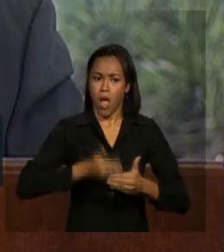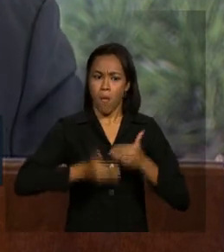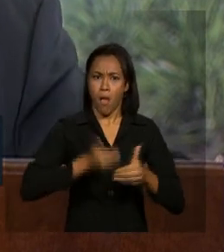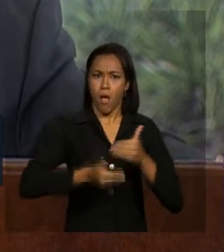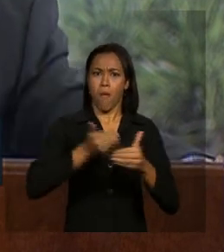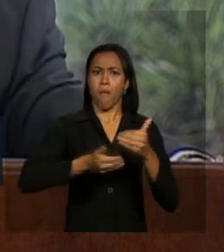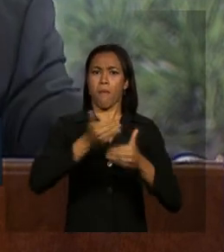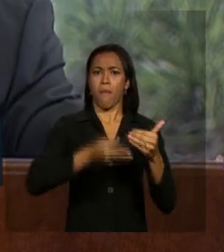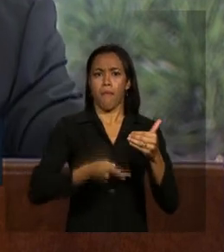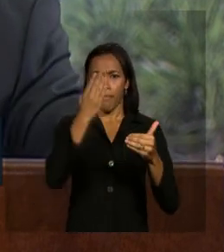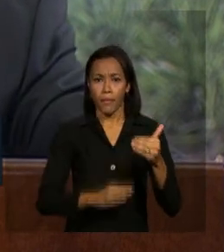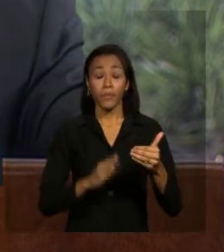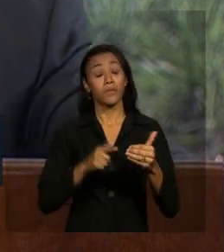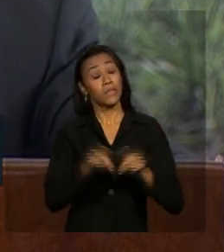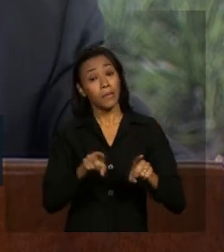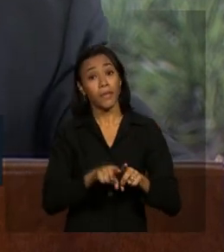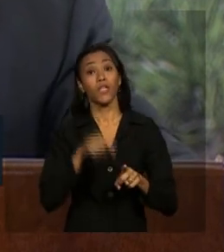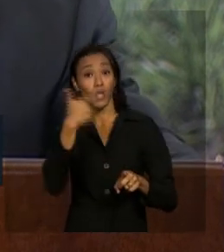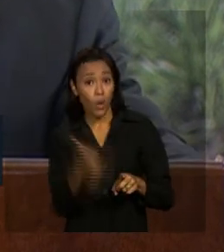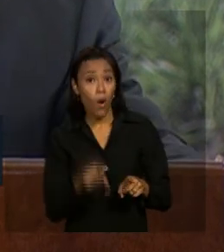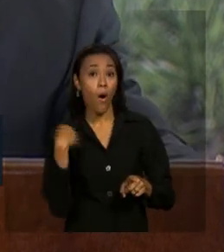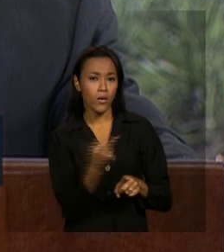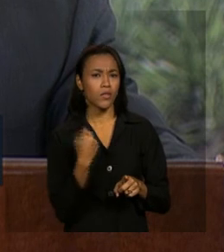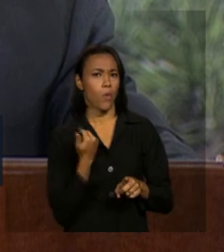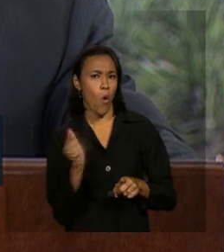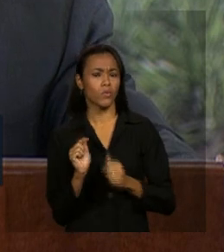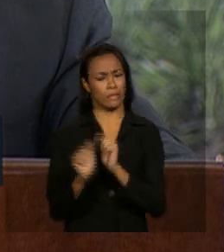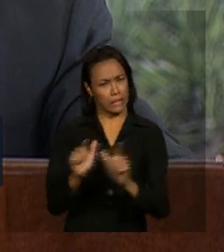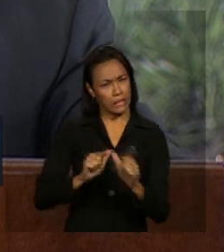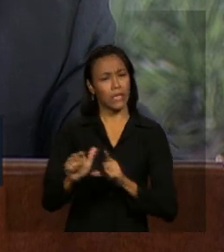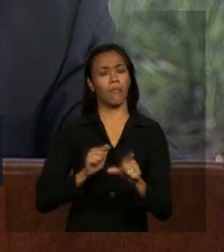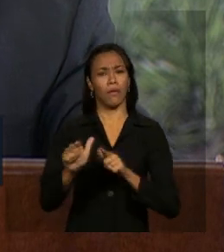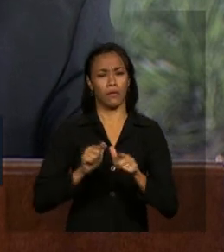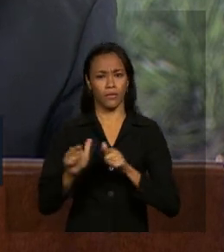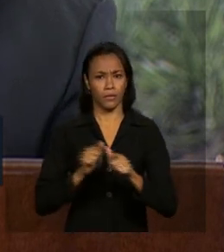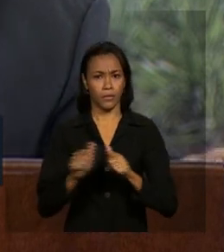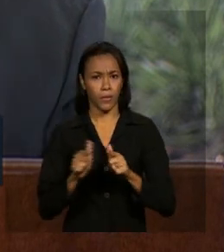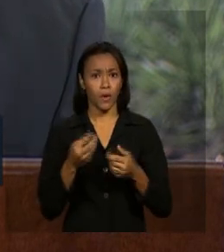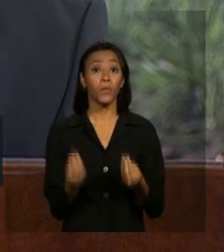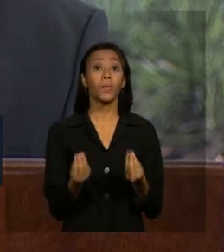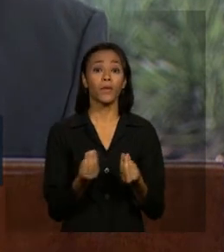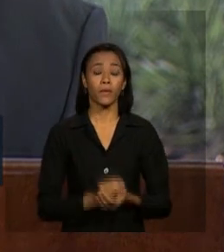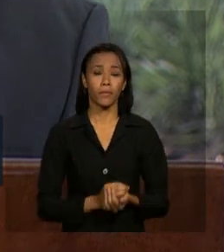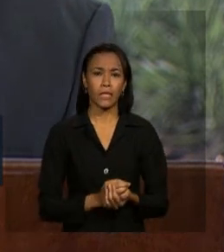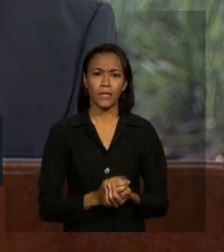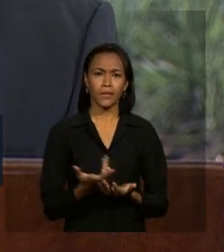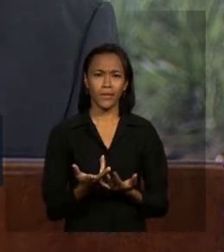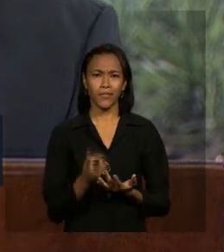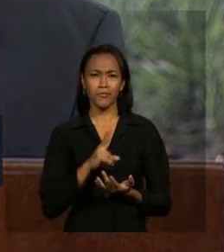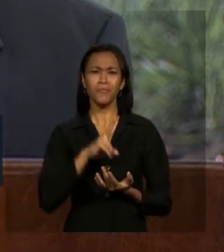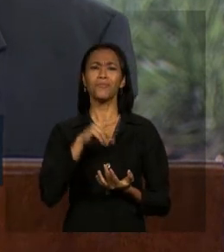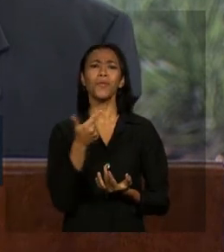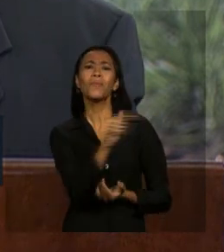nessa direção por outro lado nós estamos trabalhando com a perspectiva de que não